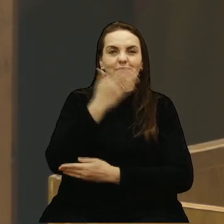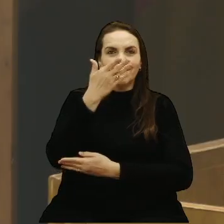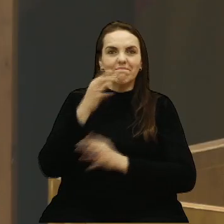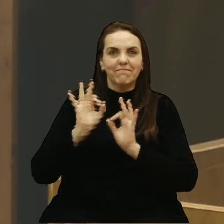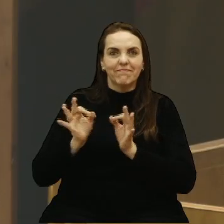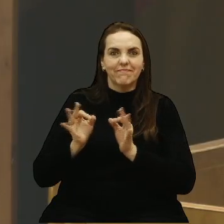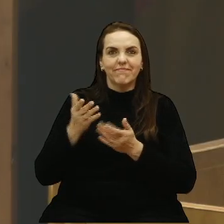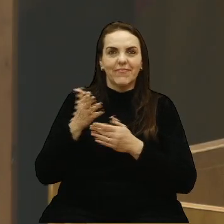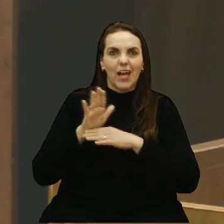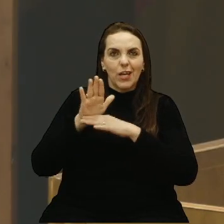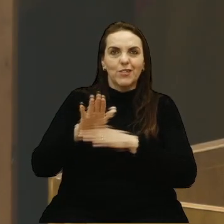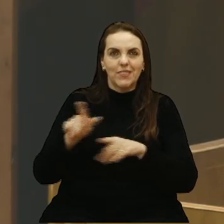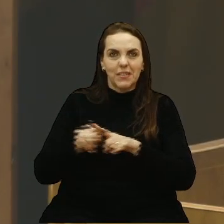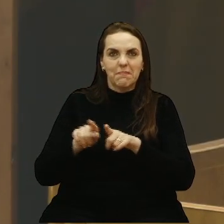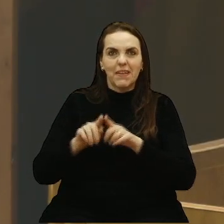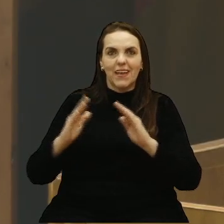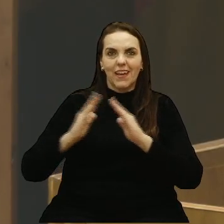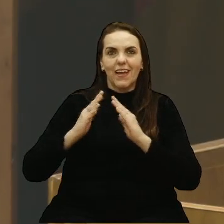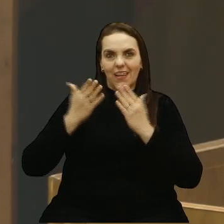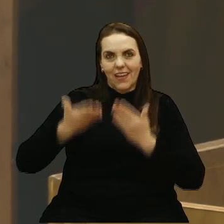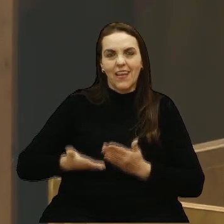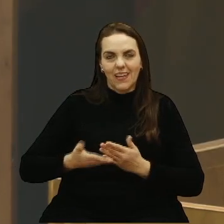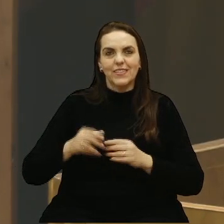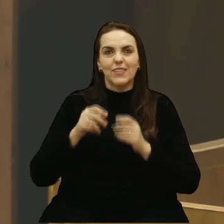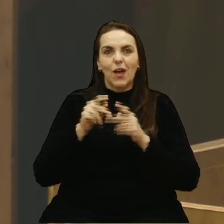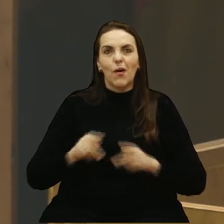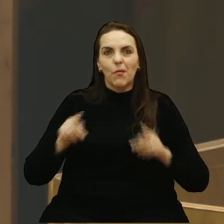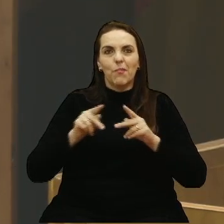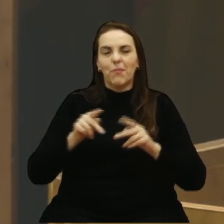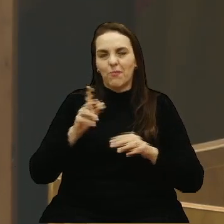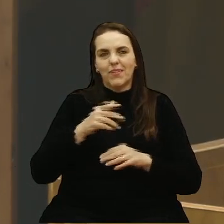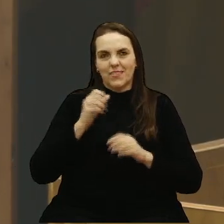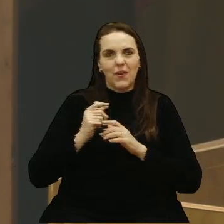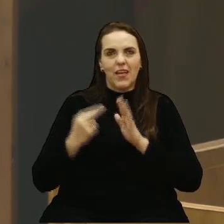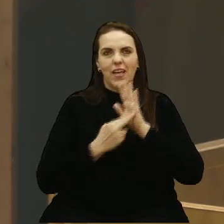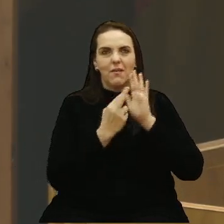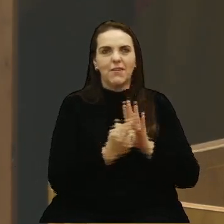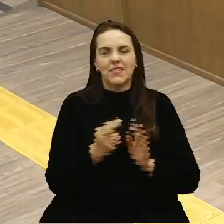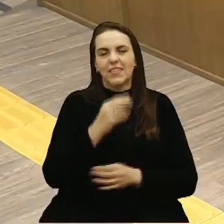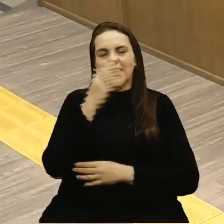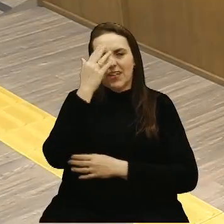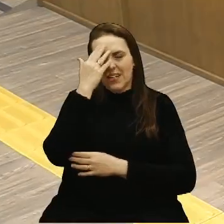contribuir com essa casa e também ao povo que o senhor representa nessa casa. Gratidão, com licença. Obrigado. Obrigado.